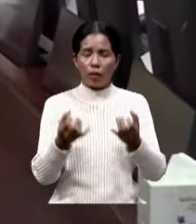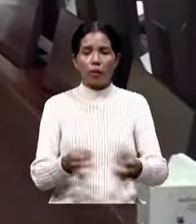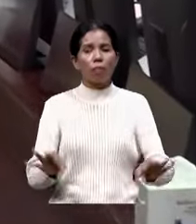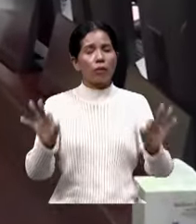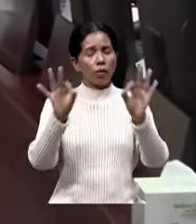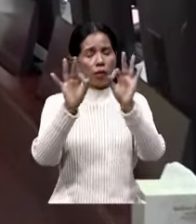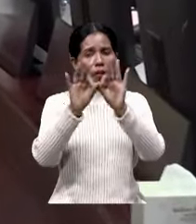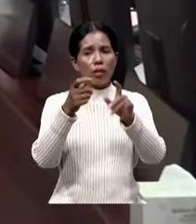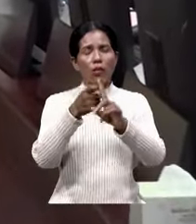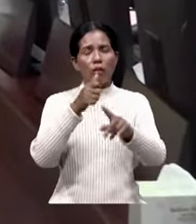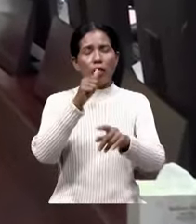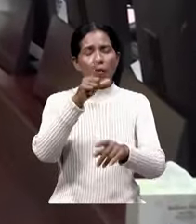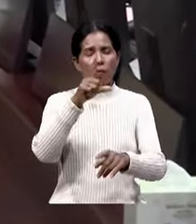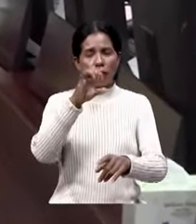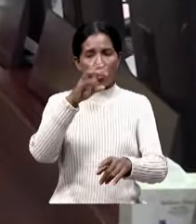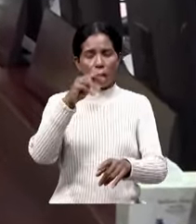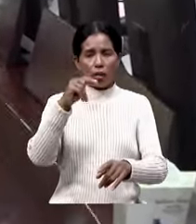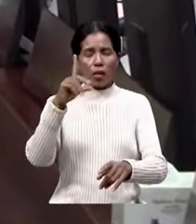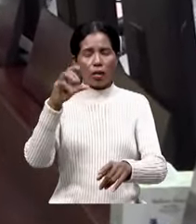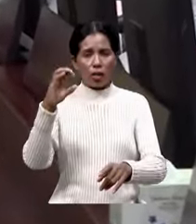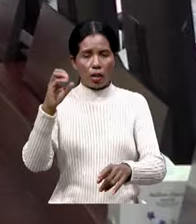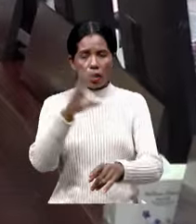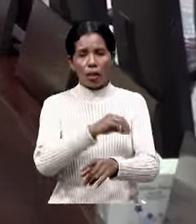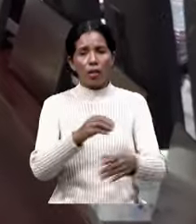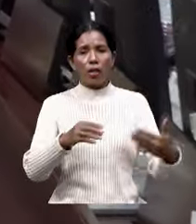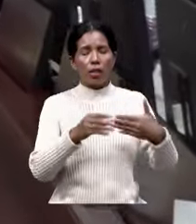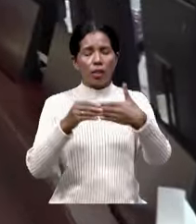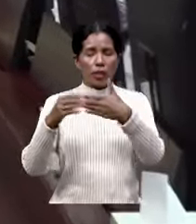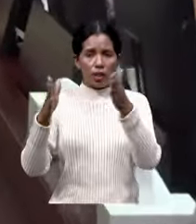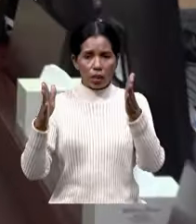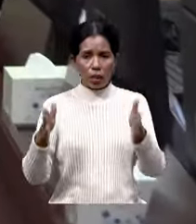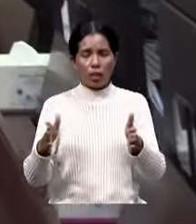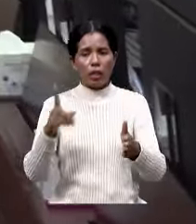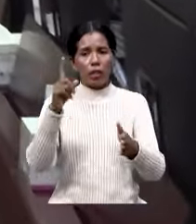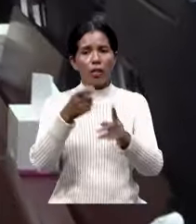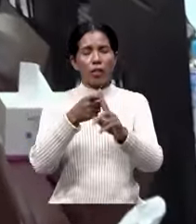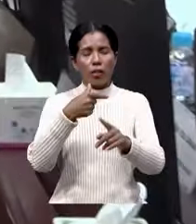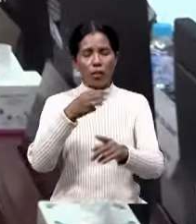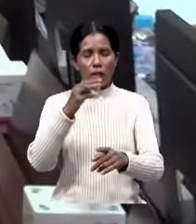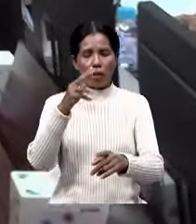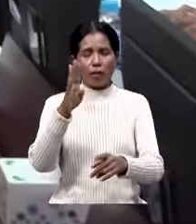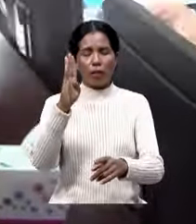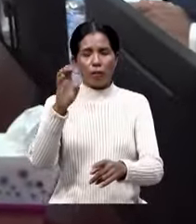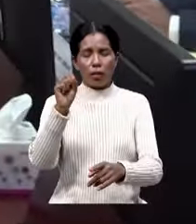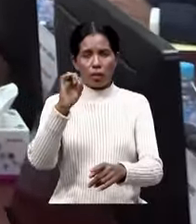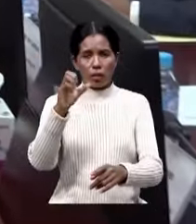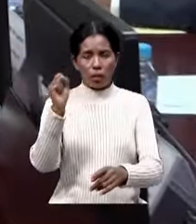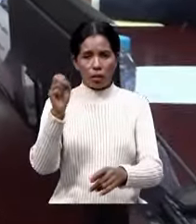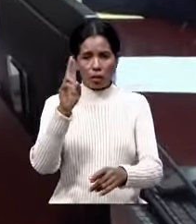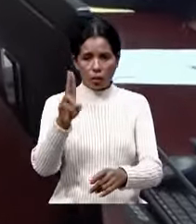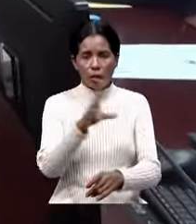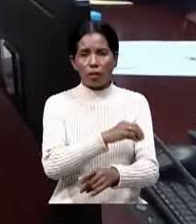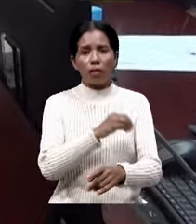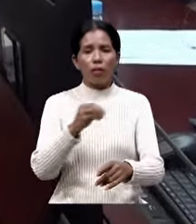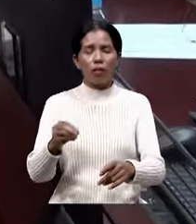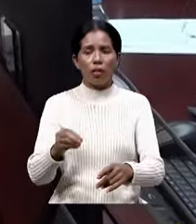russi Amílcar Cabral. Amílcar Cabral, mac líder revolucionário ida Husi Guiné-Bissau no Cabo Verde, no Nia Nudar